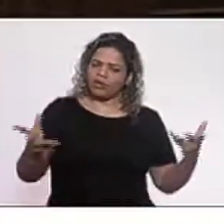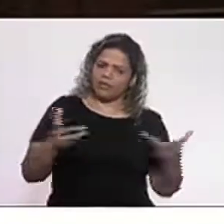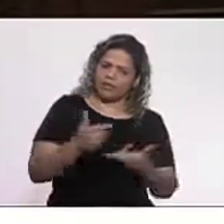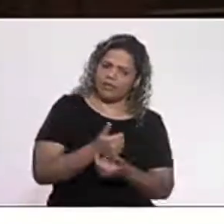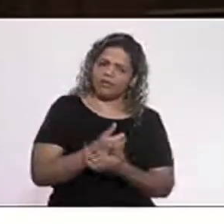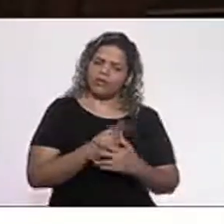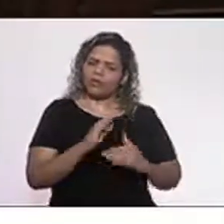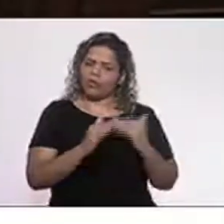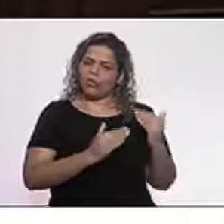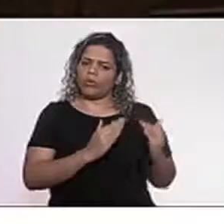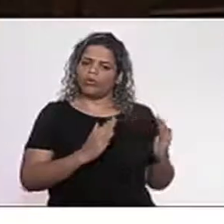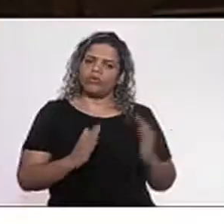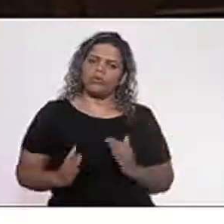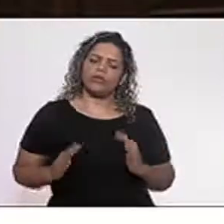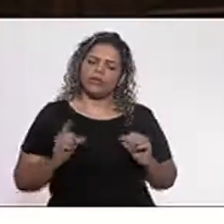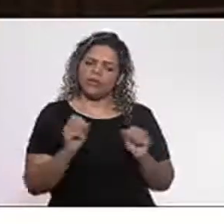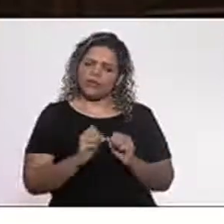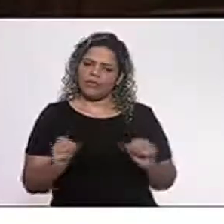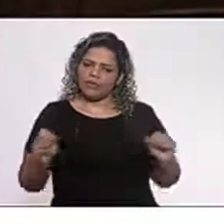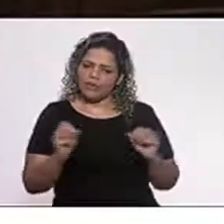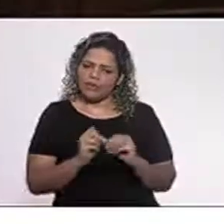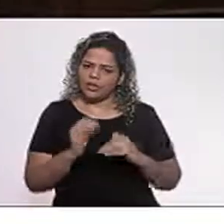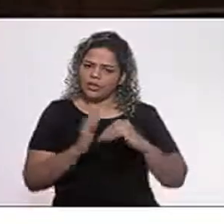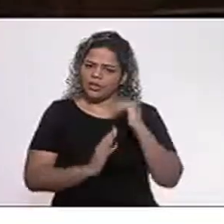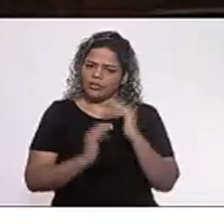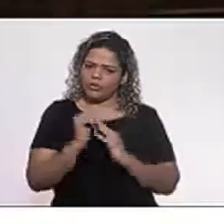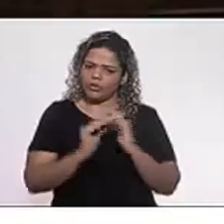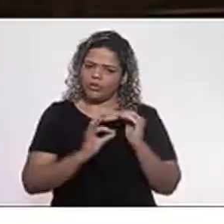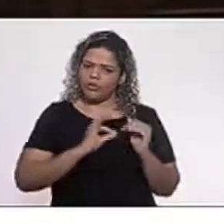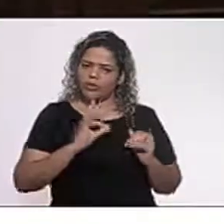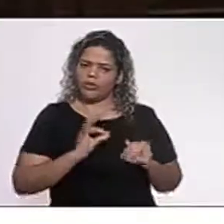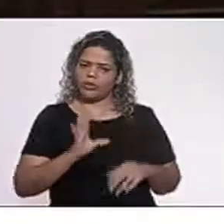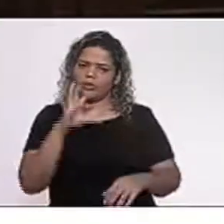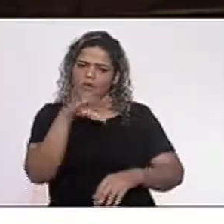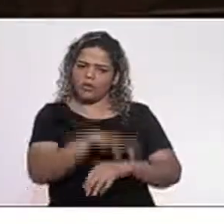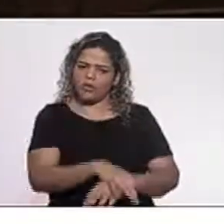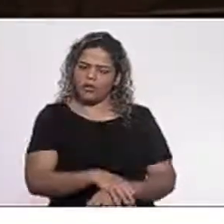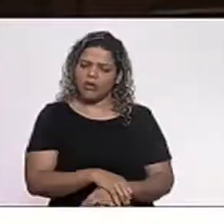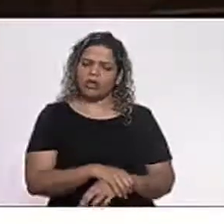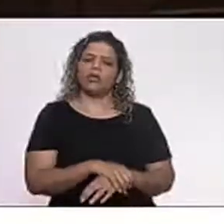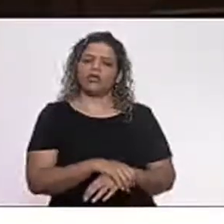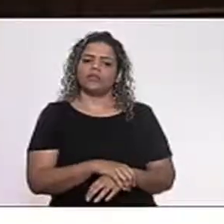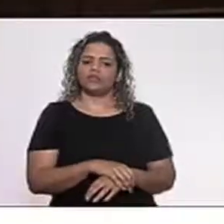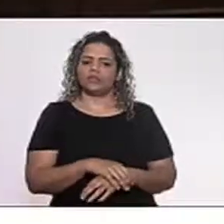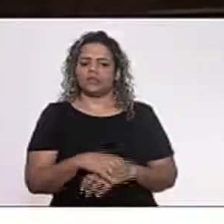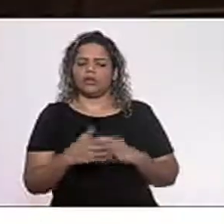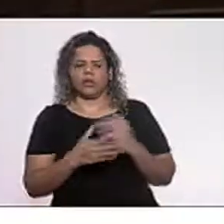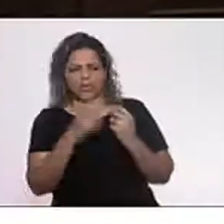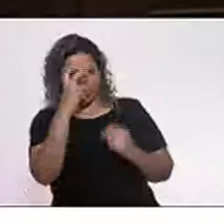né, e em condições de efetuar, de praticar uma política de segurança baseada em